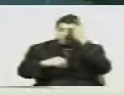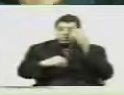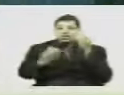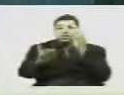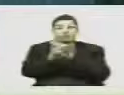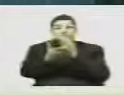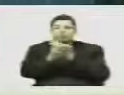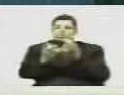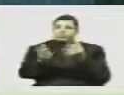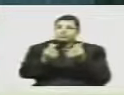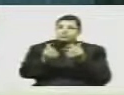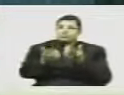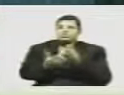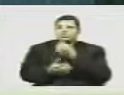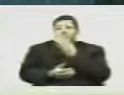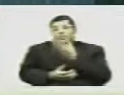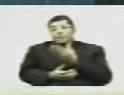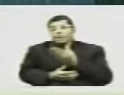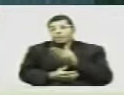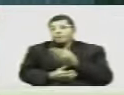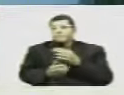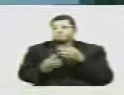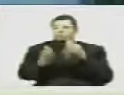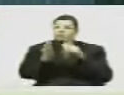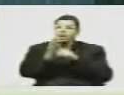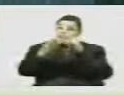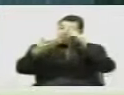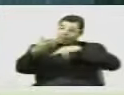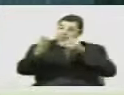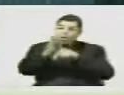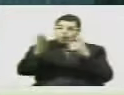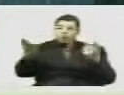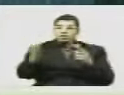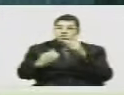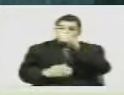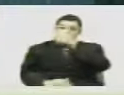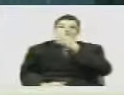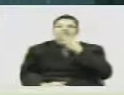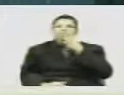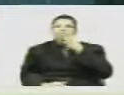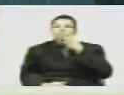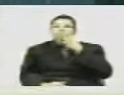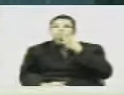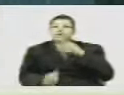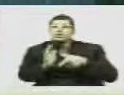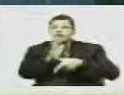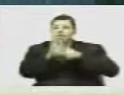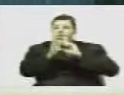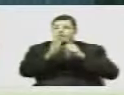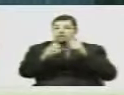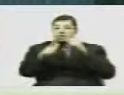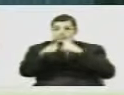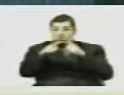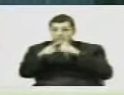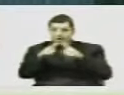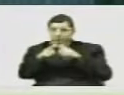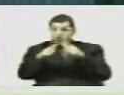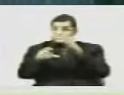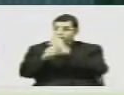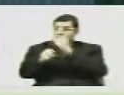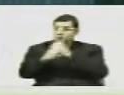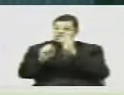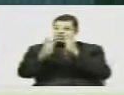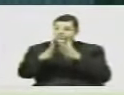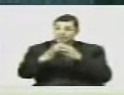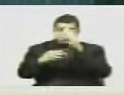falta dinheiro. Leio hoje matéria em que o prefeito da cidade de Manaus, diante dos problemas orçamentários,